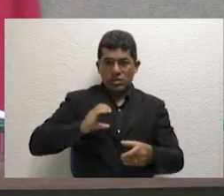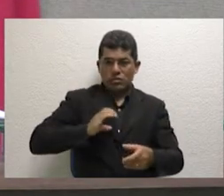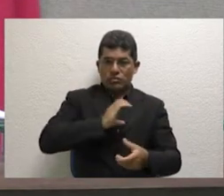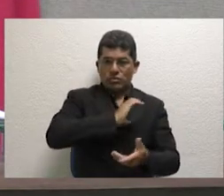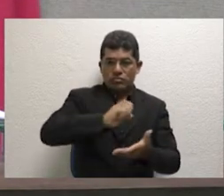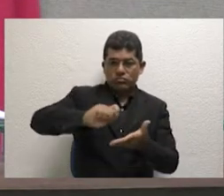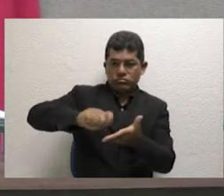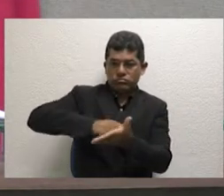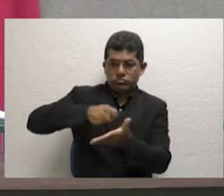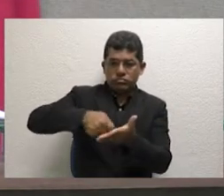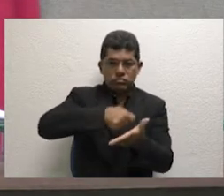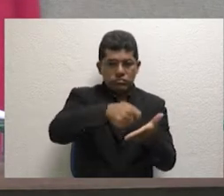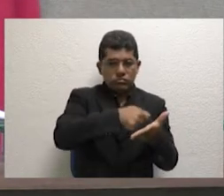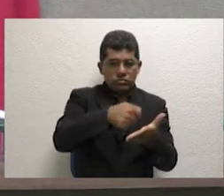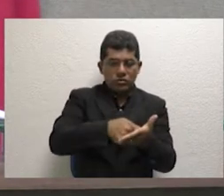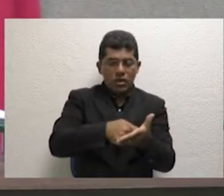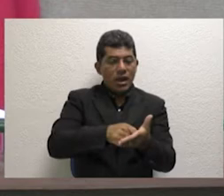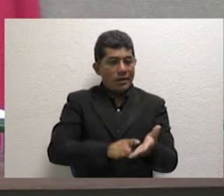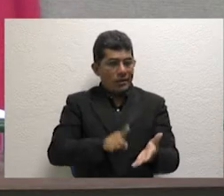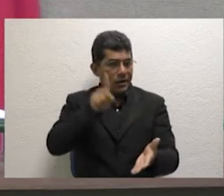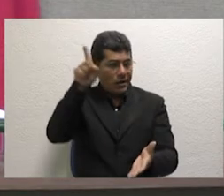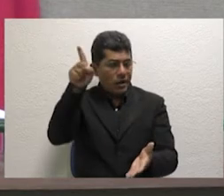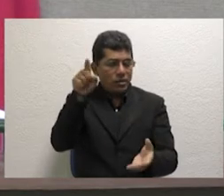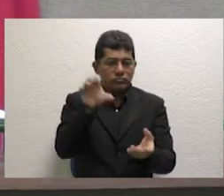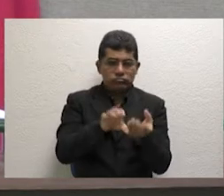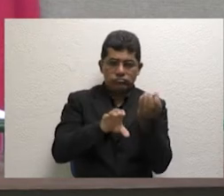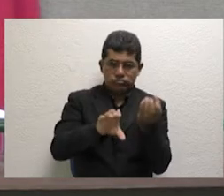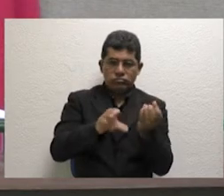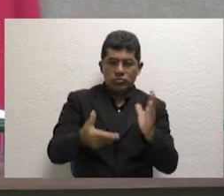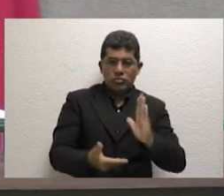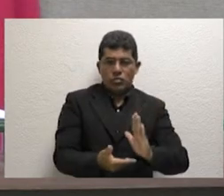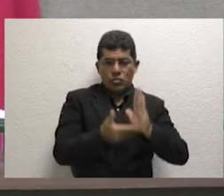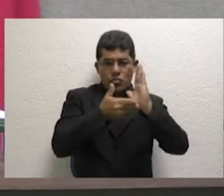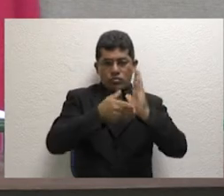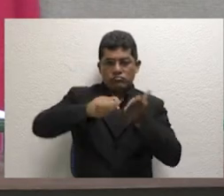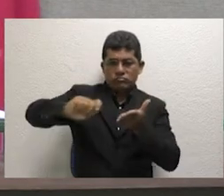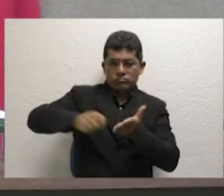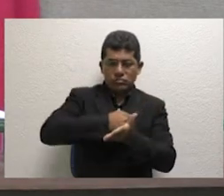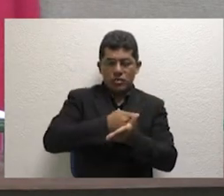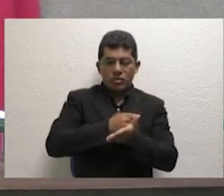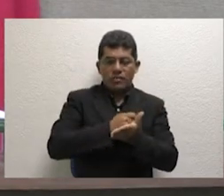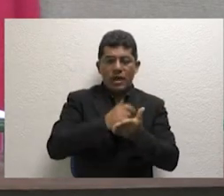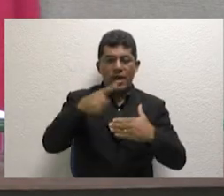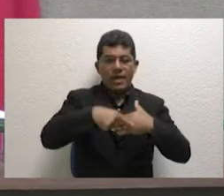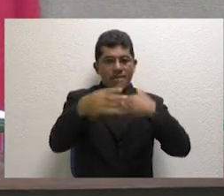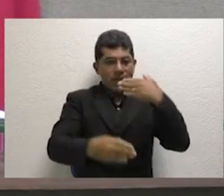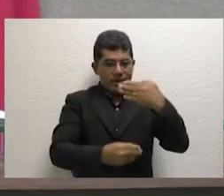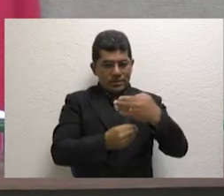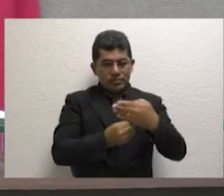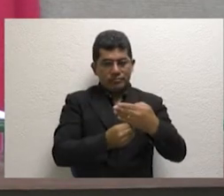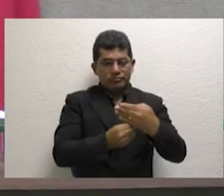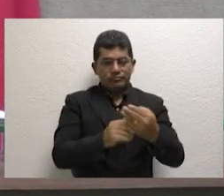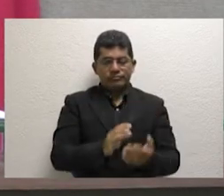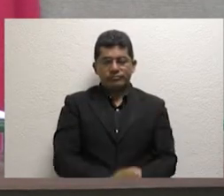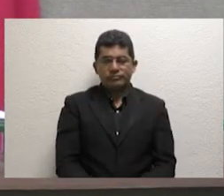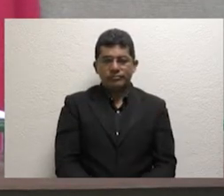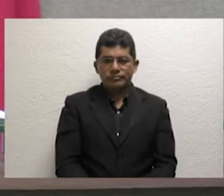assinaturas no congresso nacional com vista a coincidência ou unificação